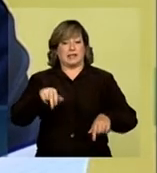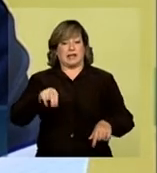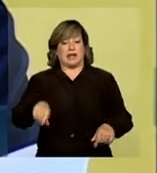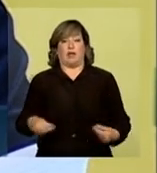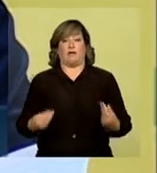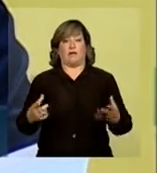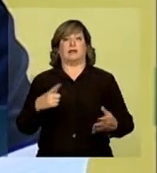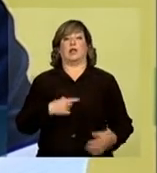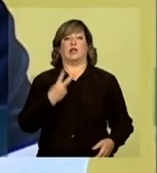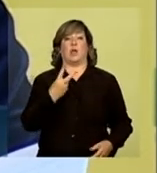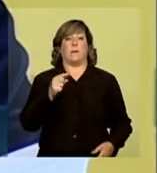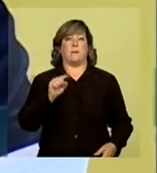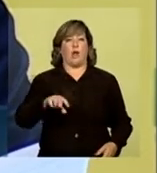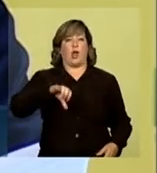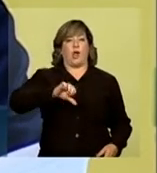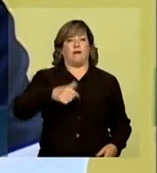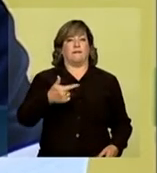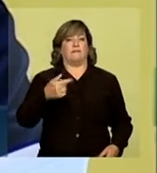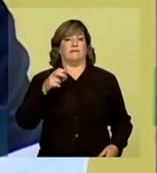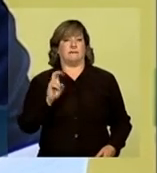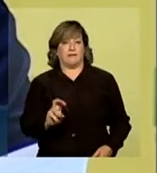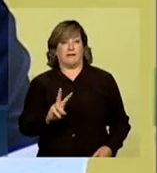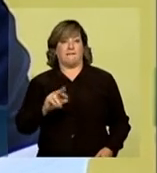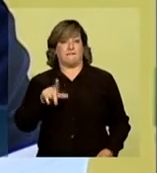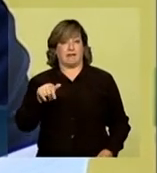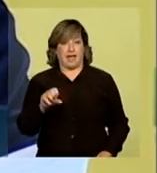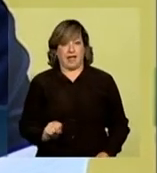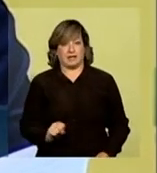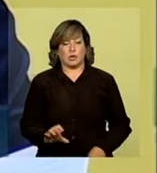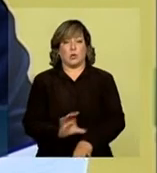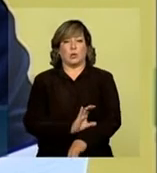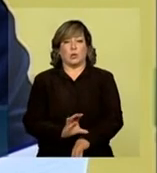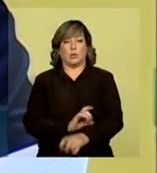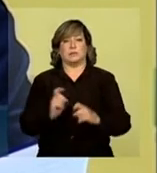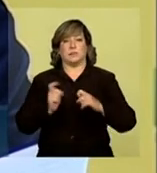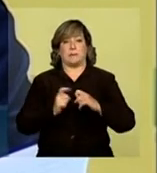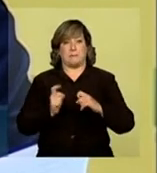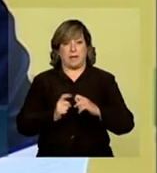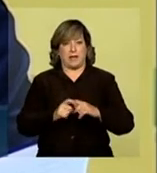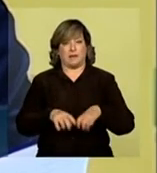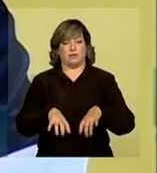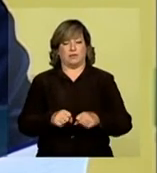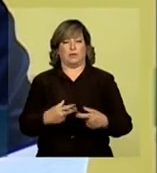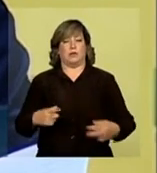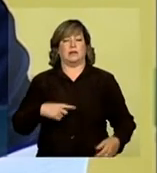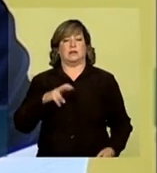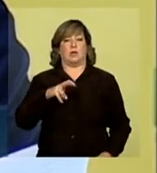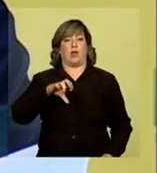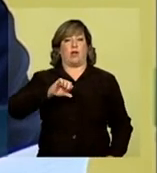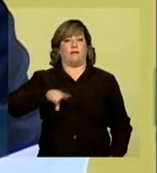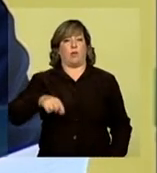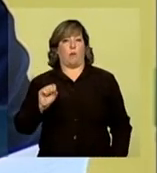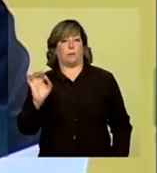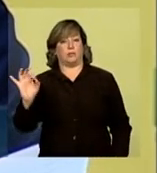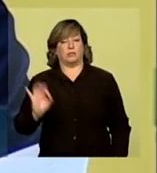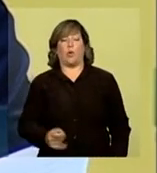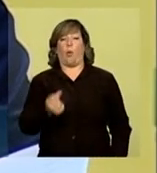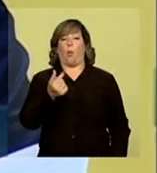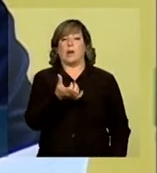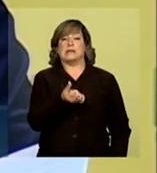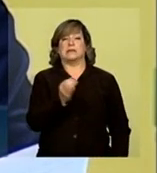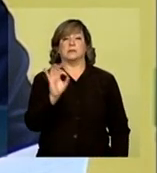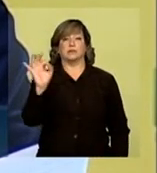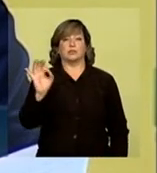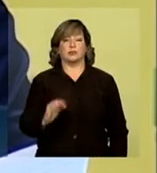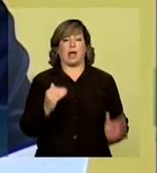Alerta oferta Temos 2.925 Vagas ou seja 59,8 por cento quase sessenta